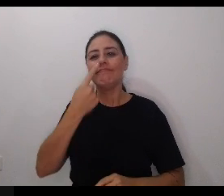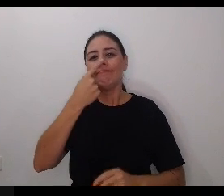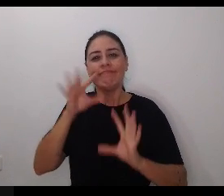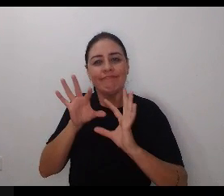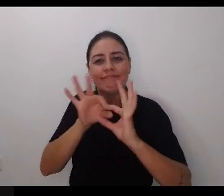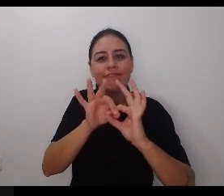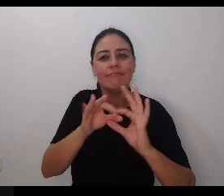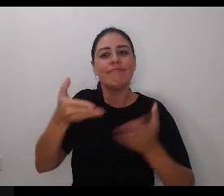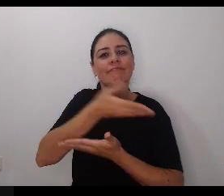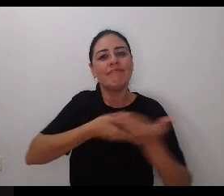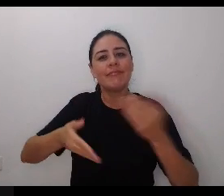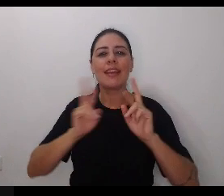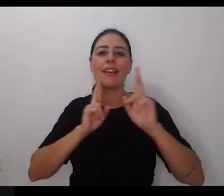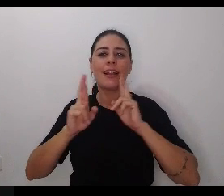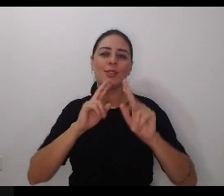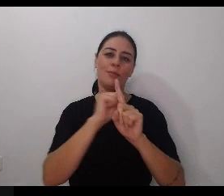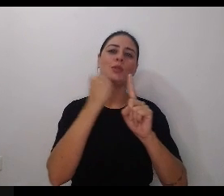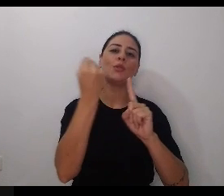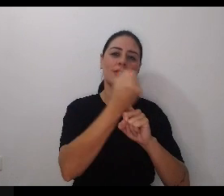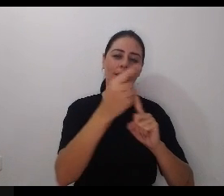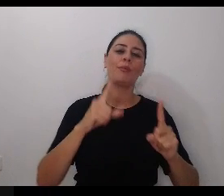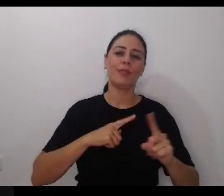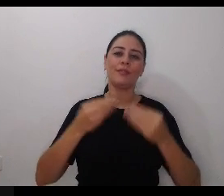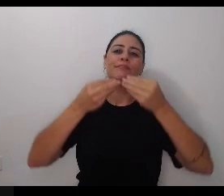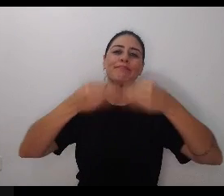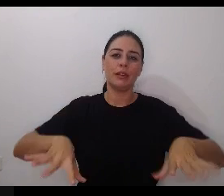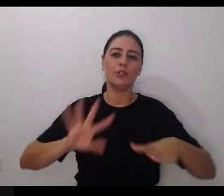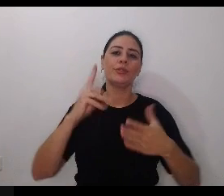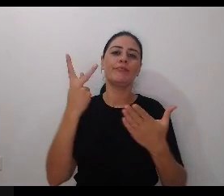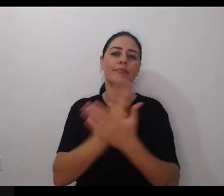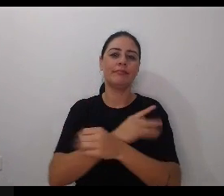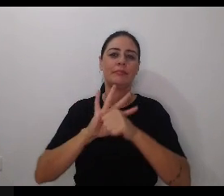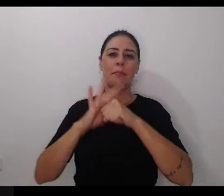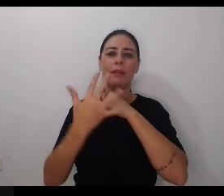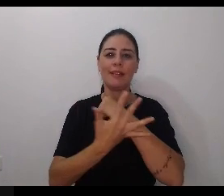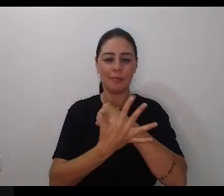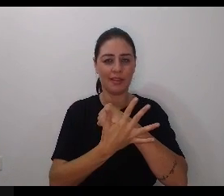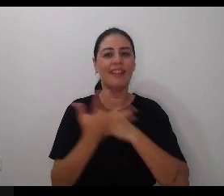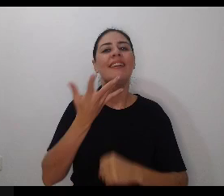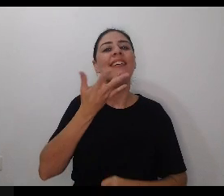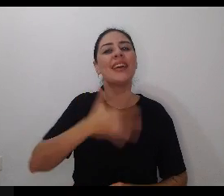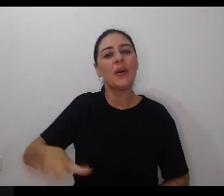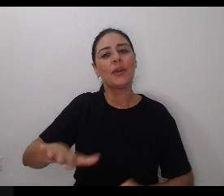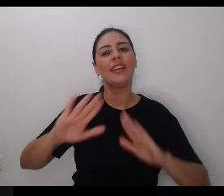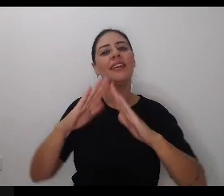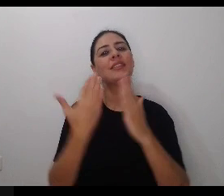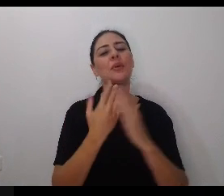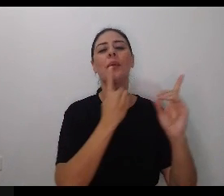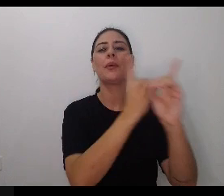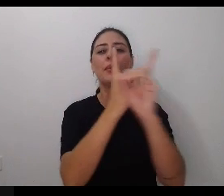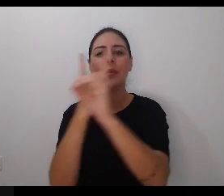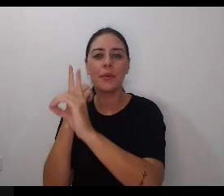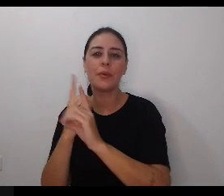Como a Camila falou, os vínculos sociais, eles foram muito impactados pela pandemia, né? Então, as